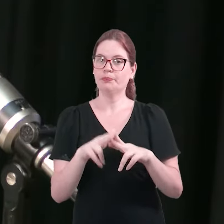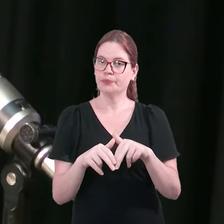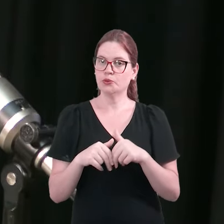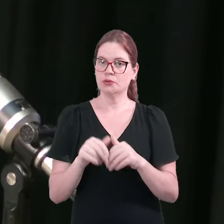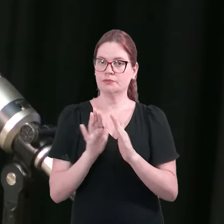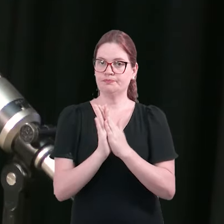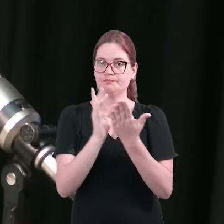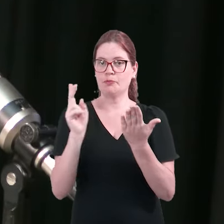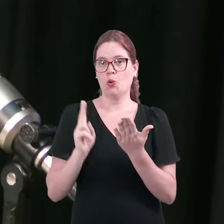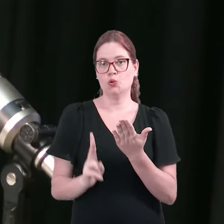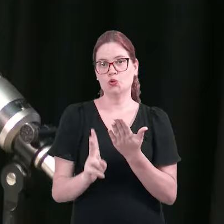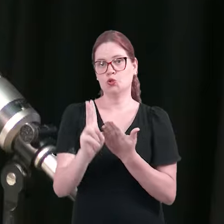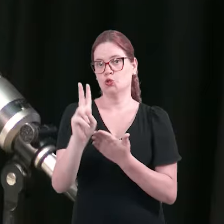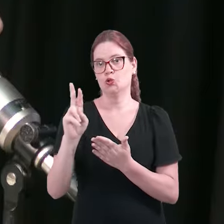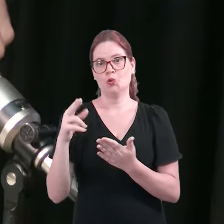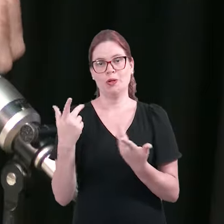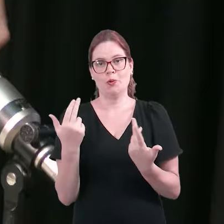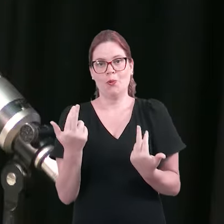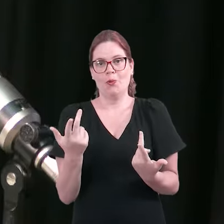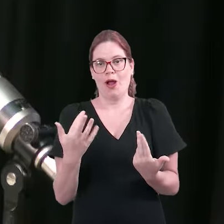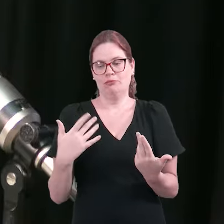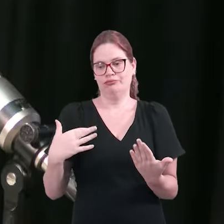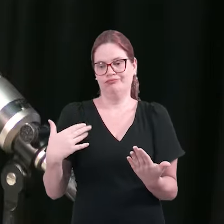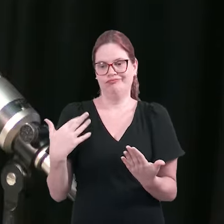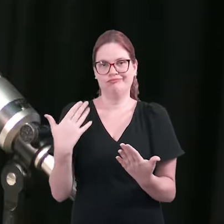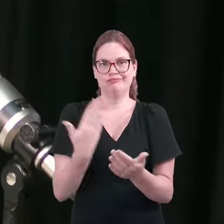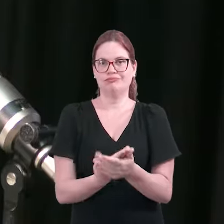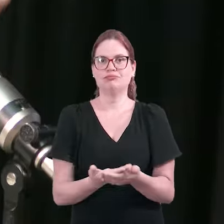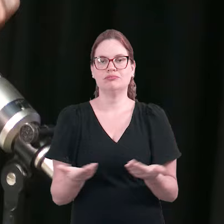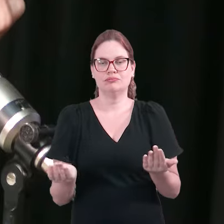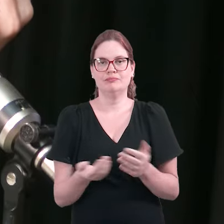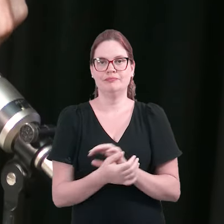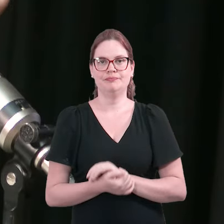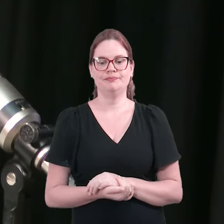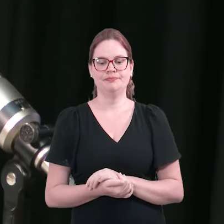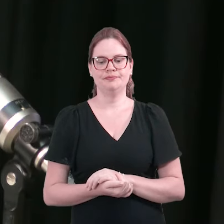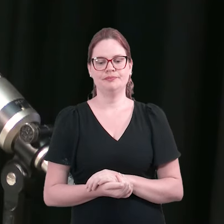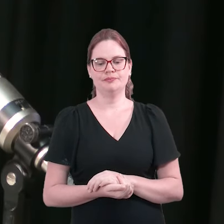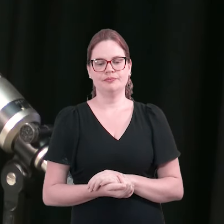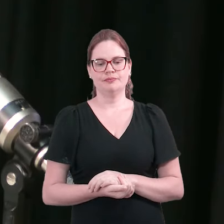Deus. Então ela reflete tudo isso, a história